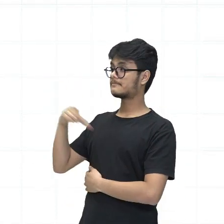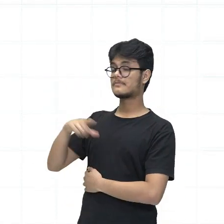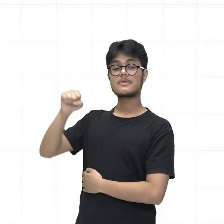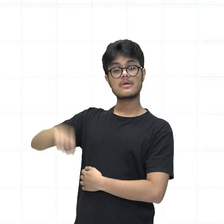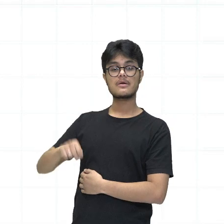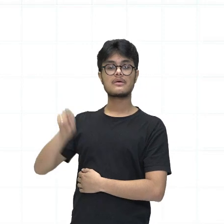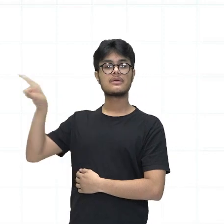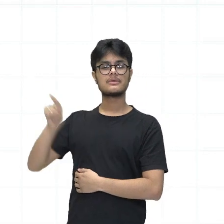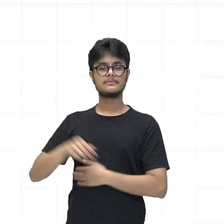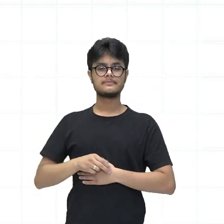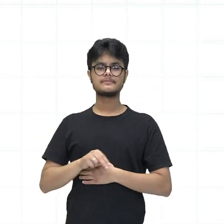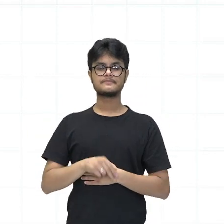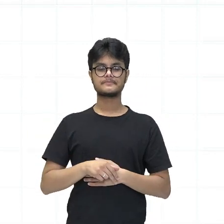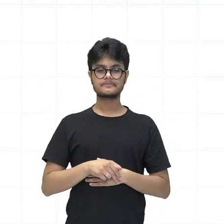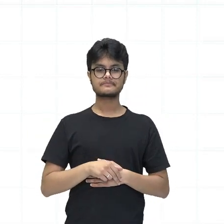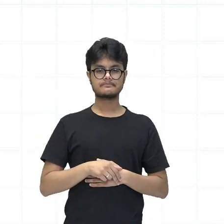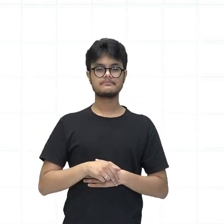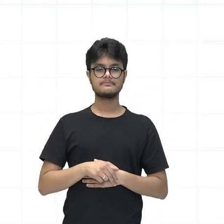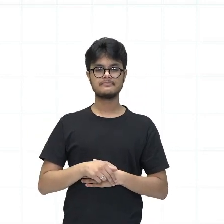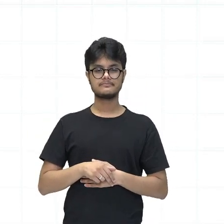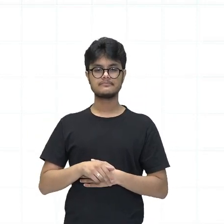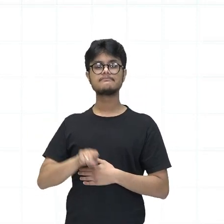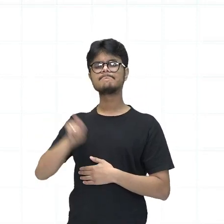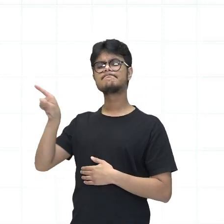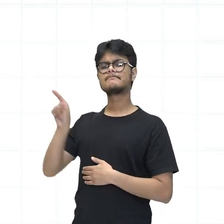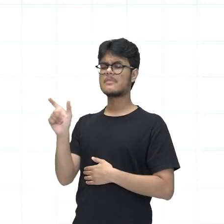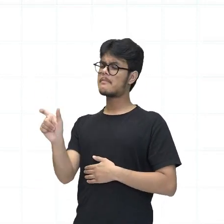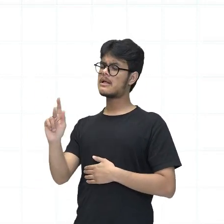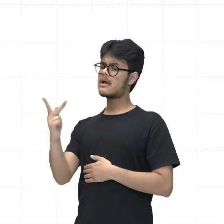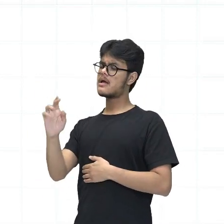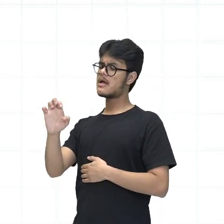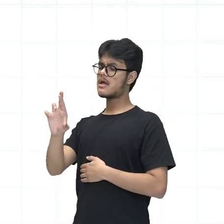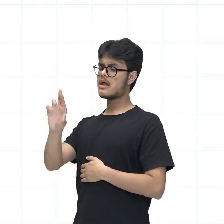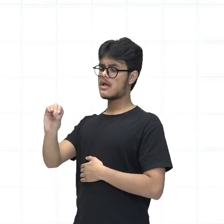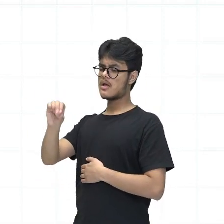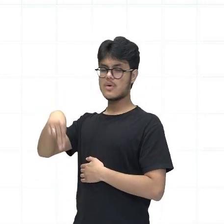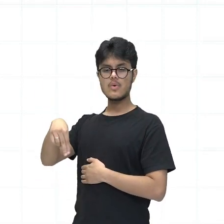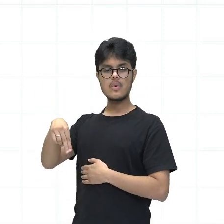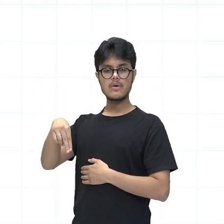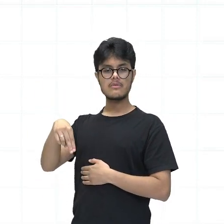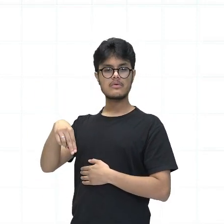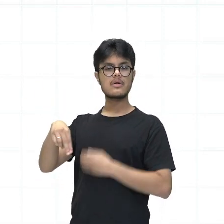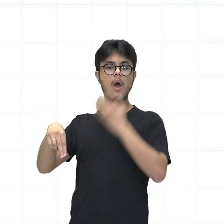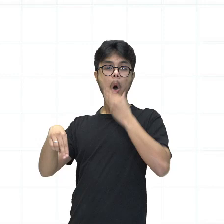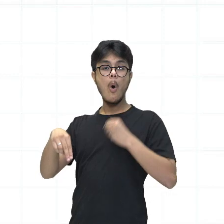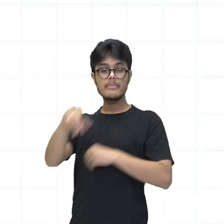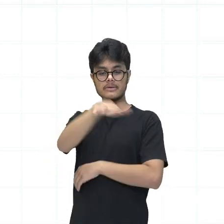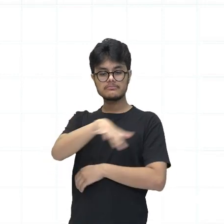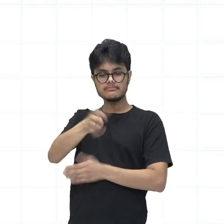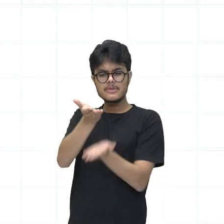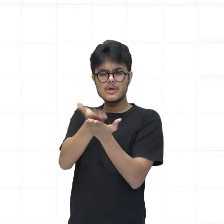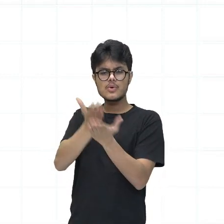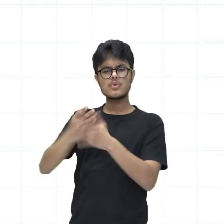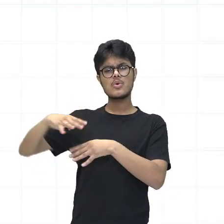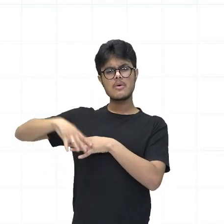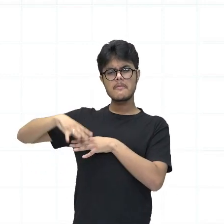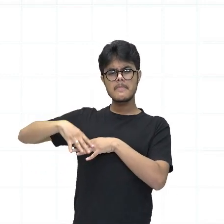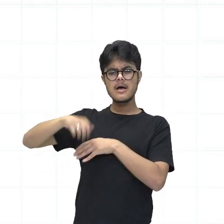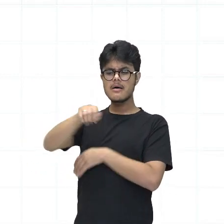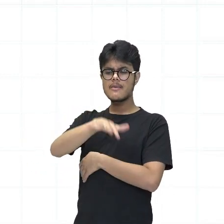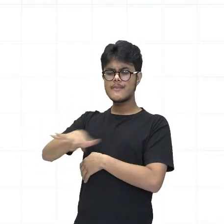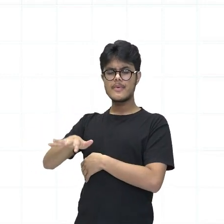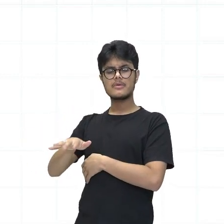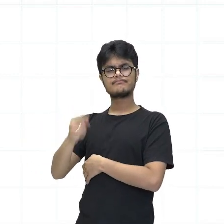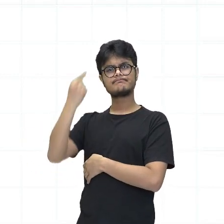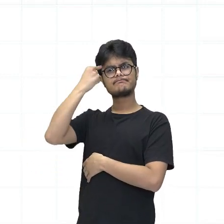de Heron, e Heron ele foi um grande estudioso, matemático, né, em que